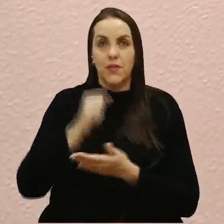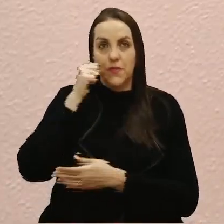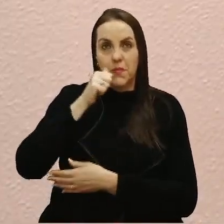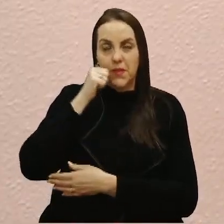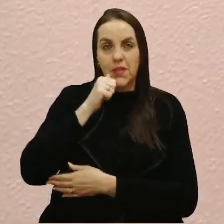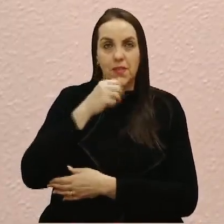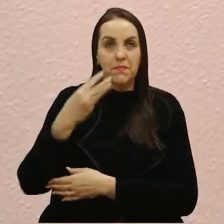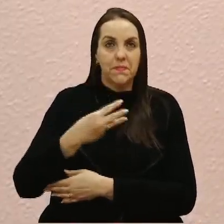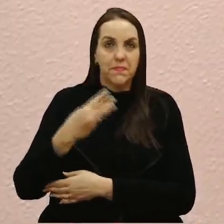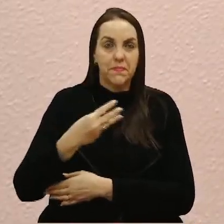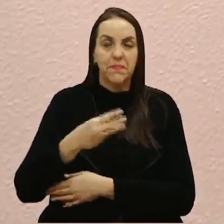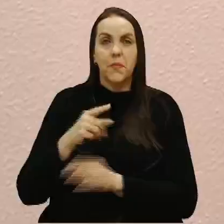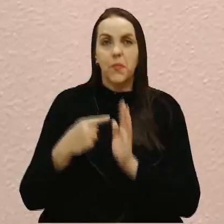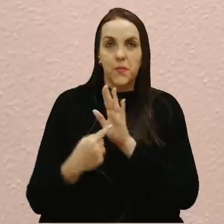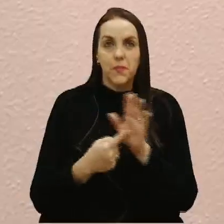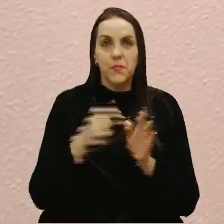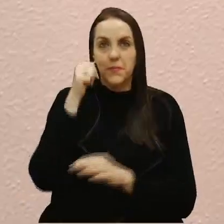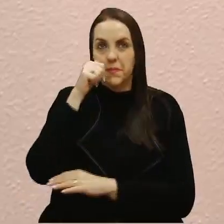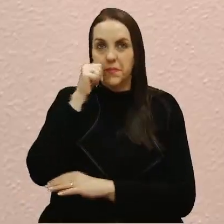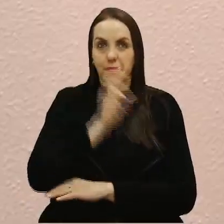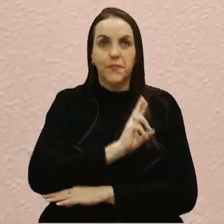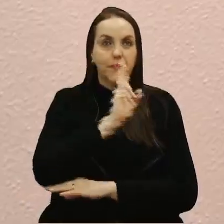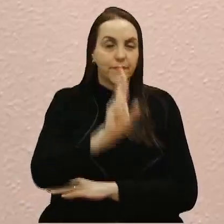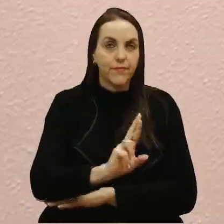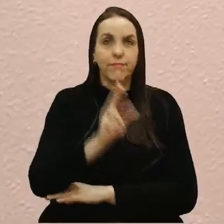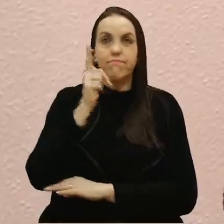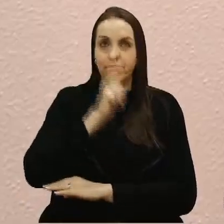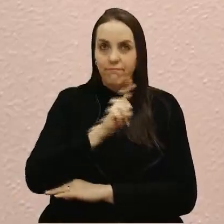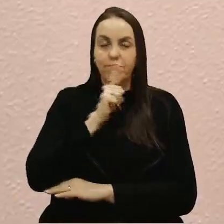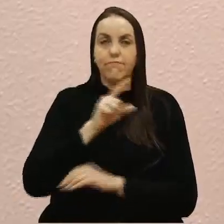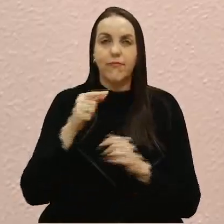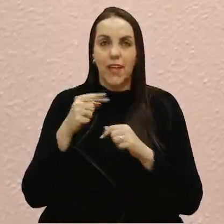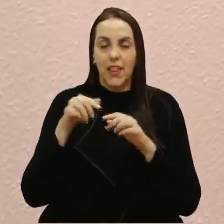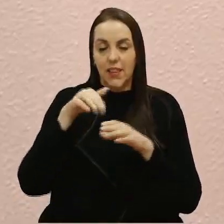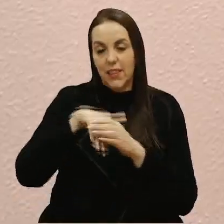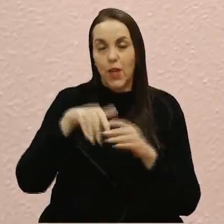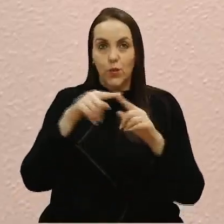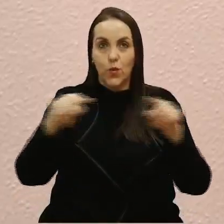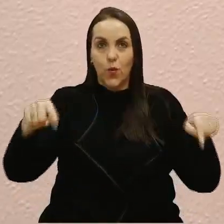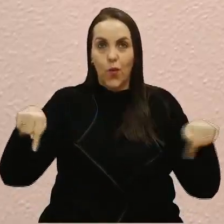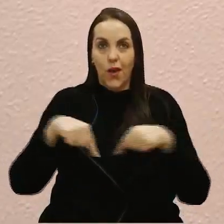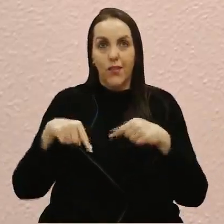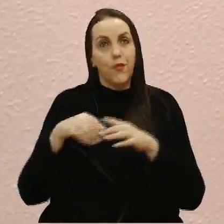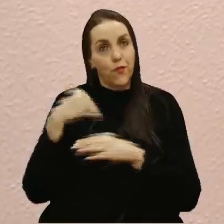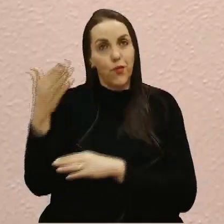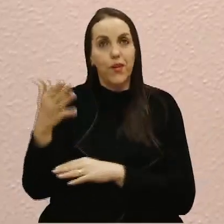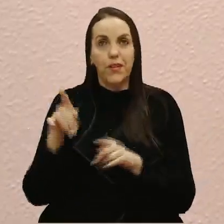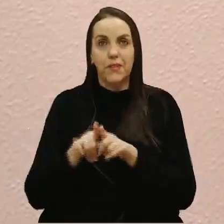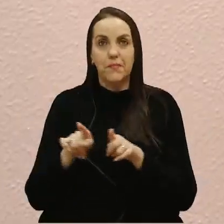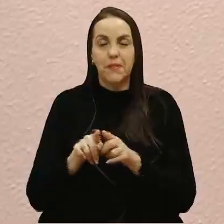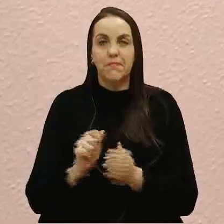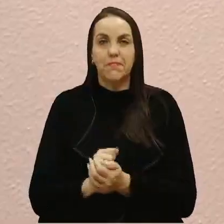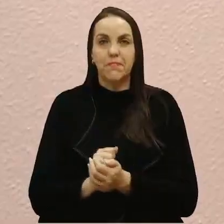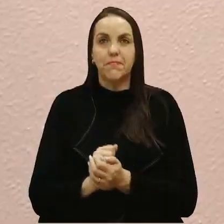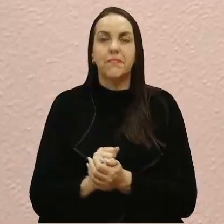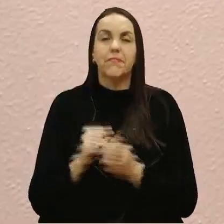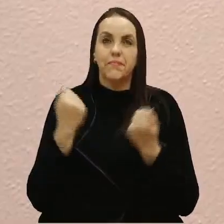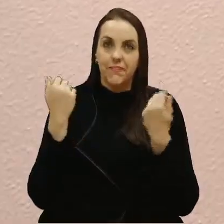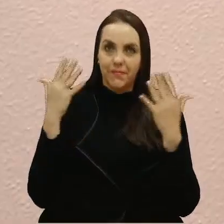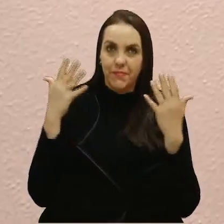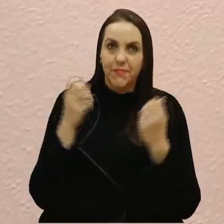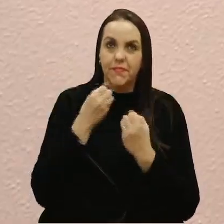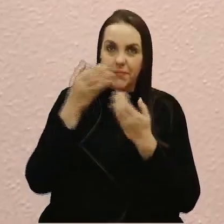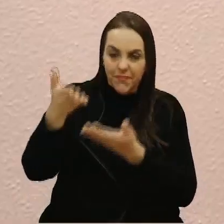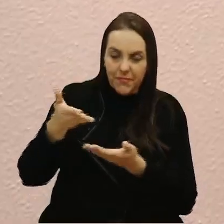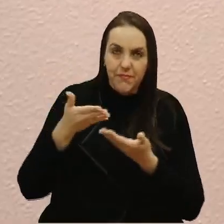mostraram que as mulheres também conseguem representar dentro e fora das quadras. E queria finalizar deixando um voto de congratulação e boas-vindas,